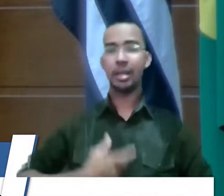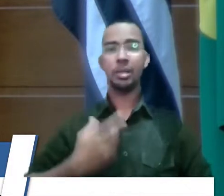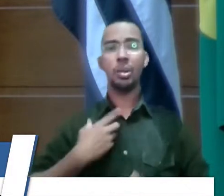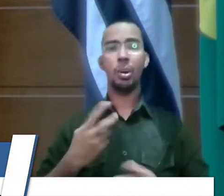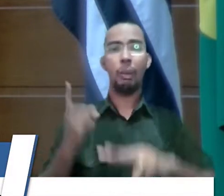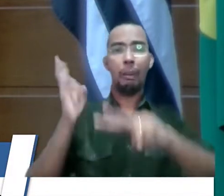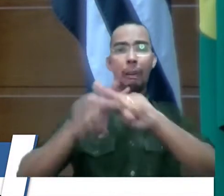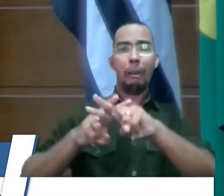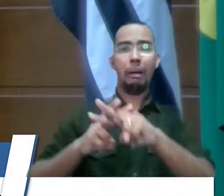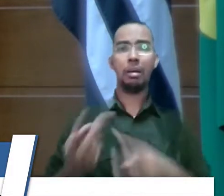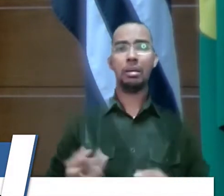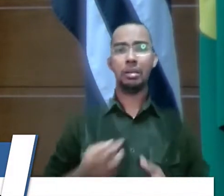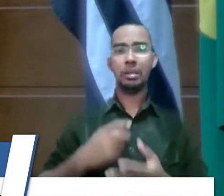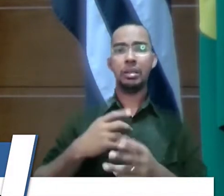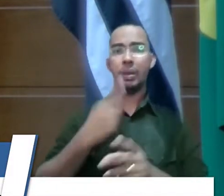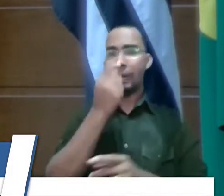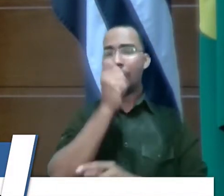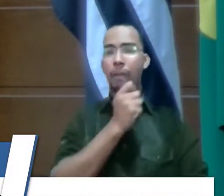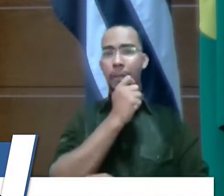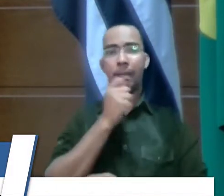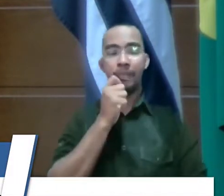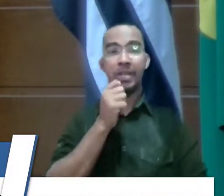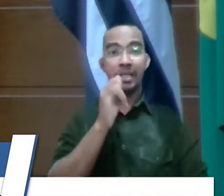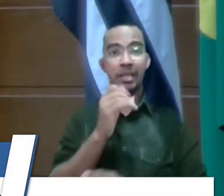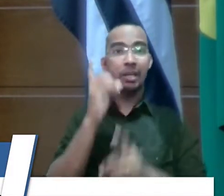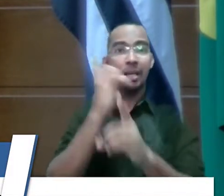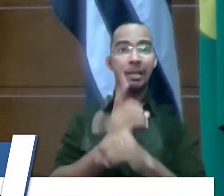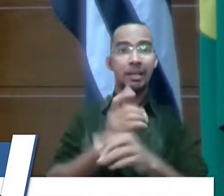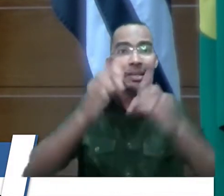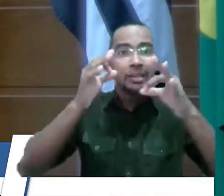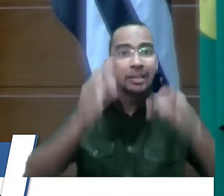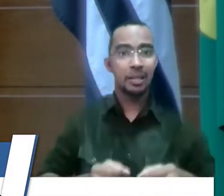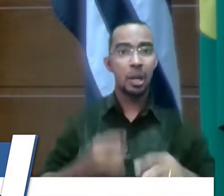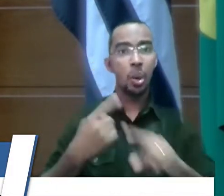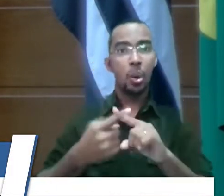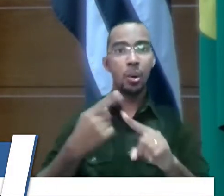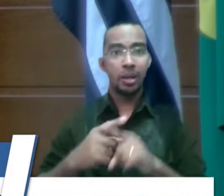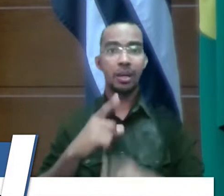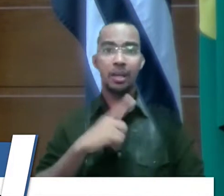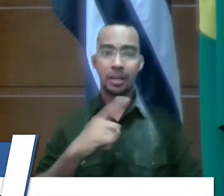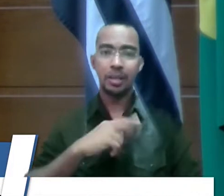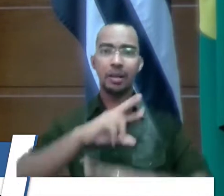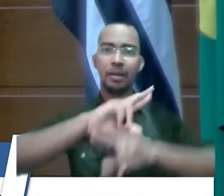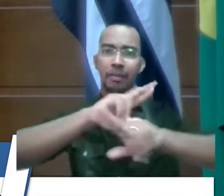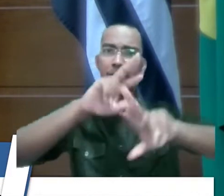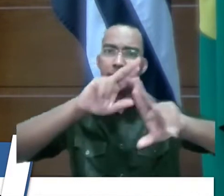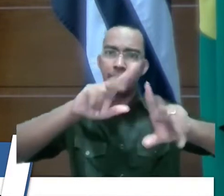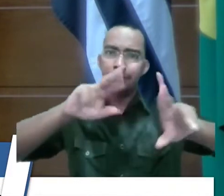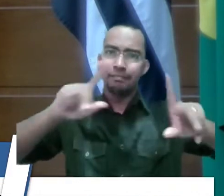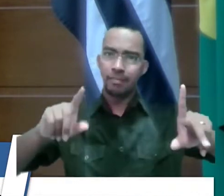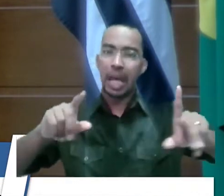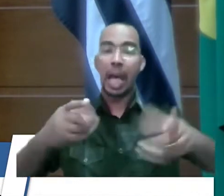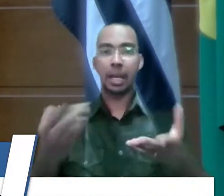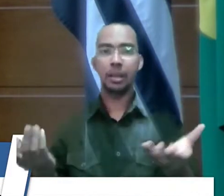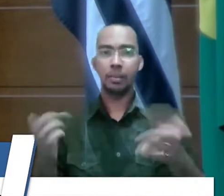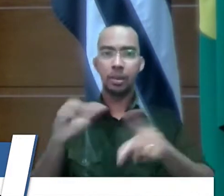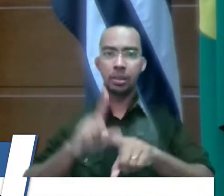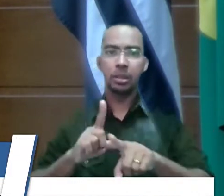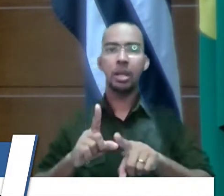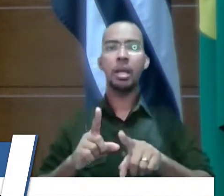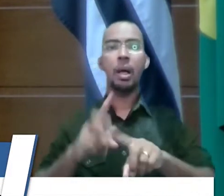Se um atendimento não é feito corretamente, porque existem falhas, e a gente está aqui para isso, para